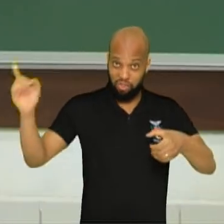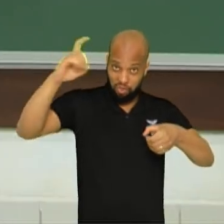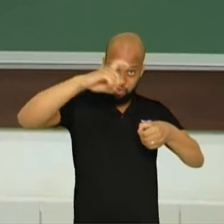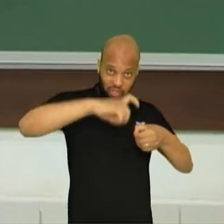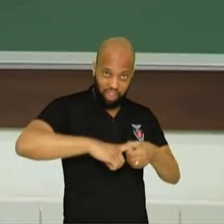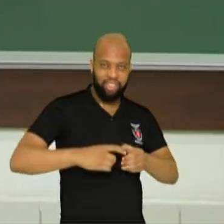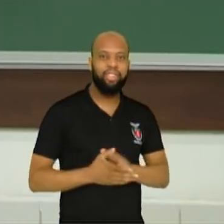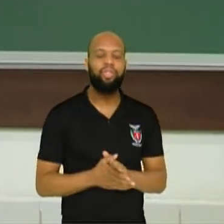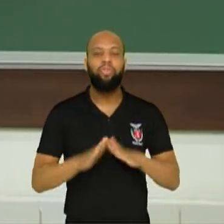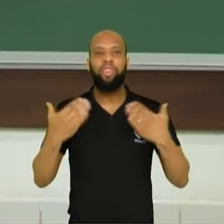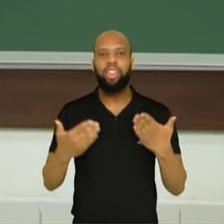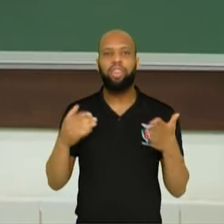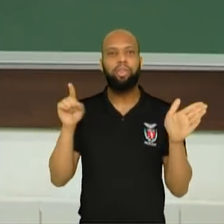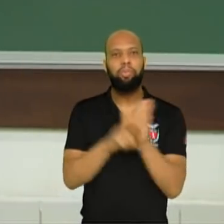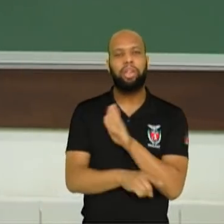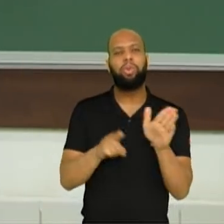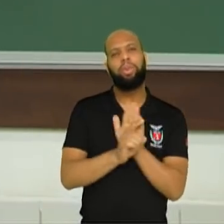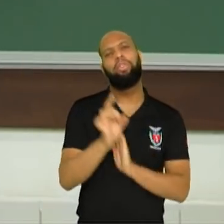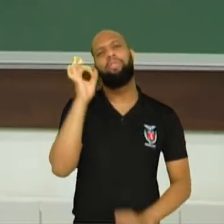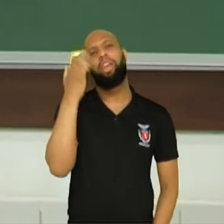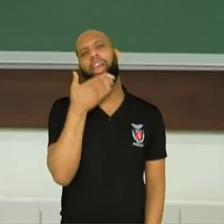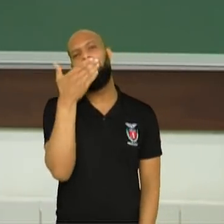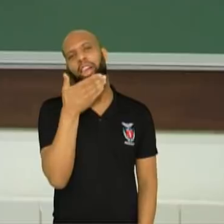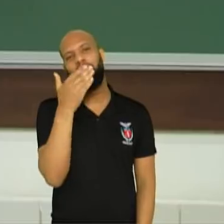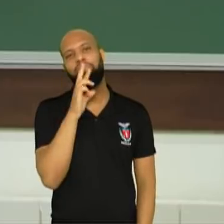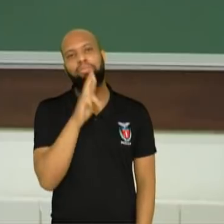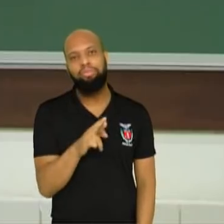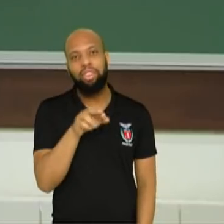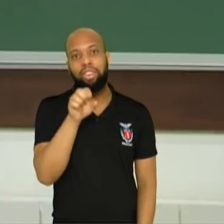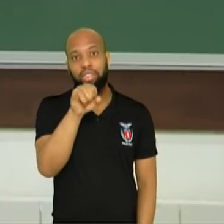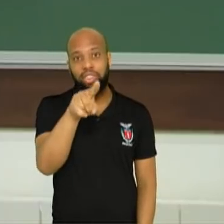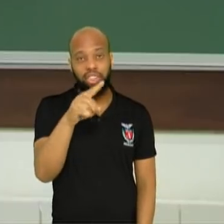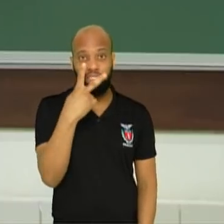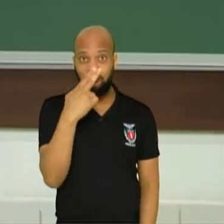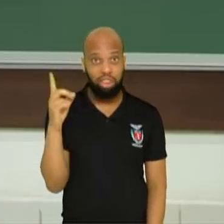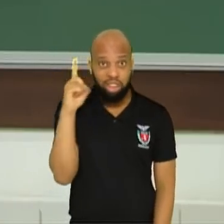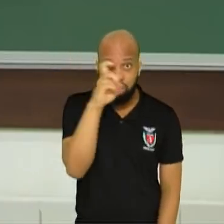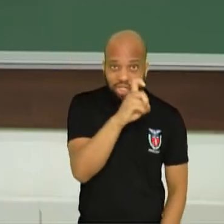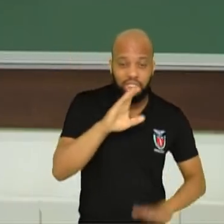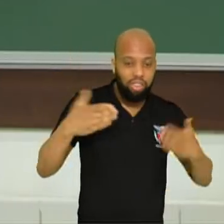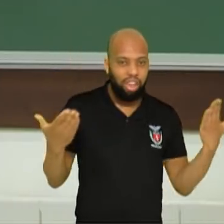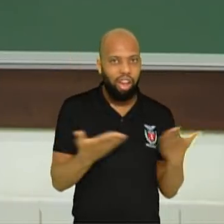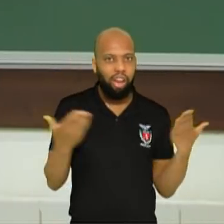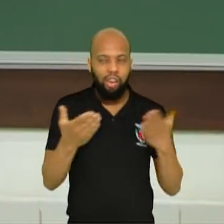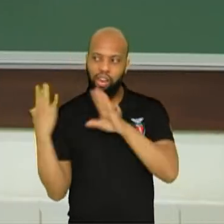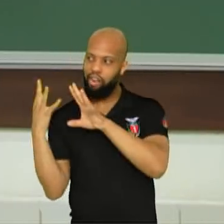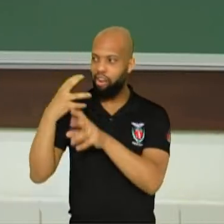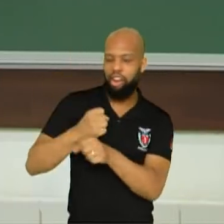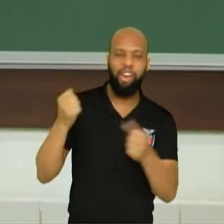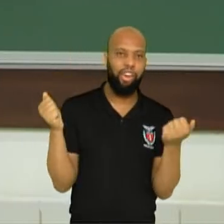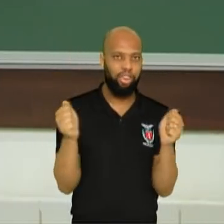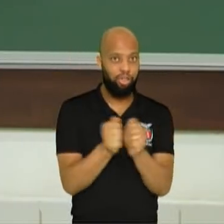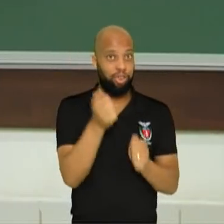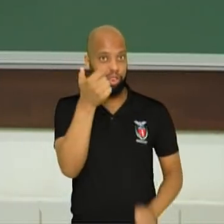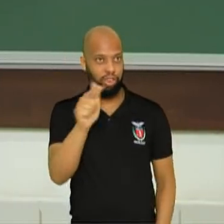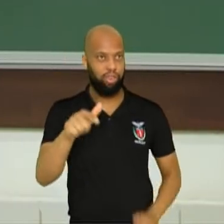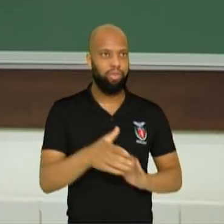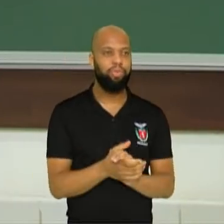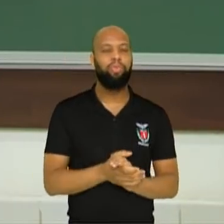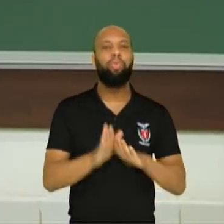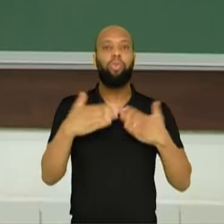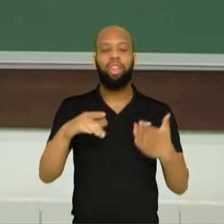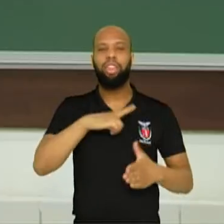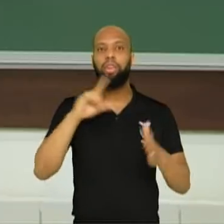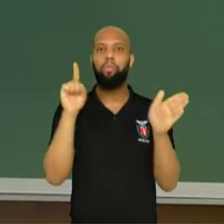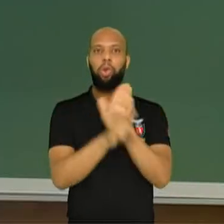Voltamos. E esse exercício era o mais fácil de todos, galera. Se você achou difícil, então vamos rever todos os conceitos novamente.